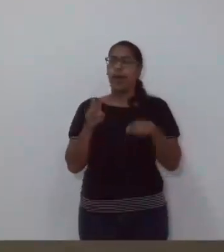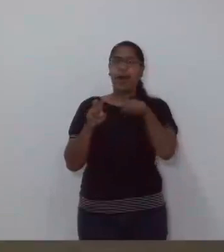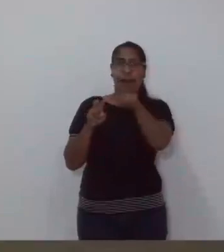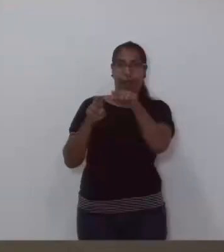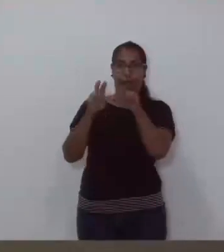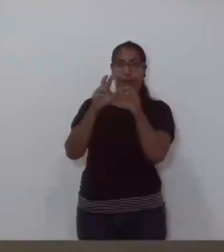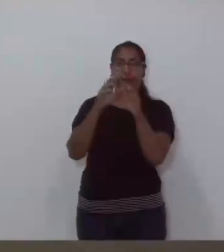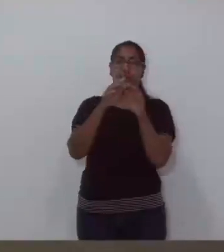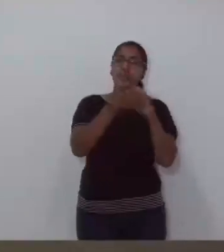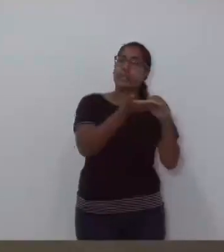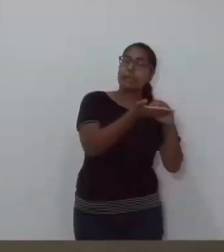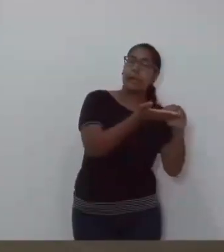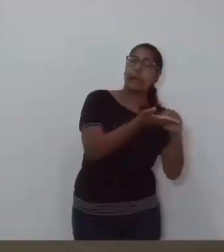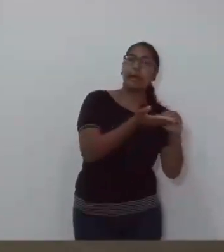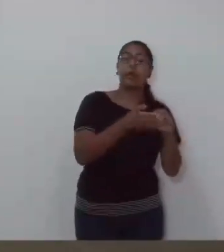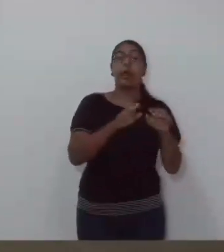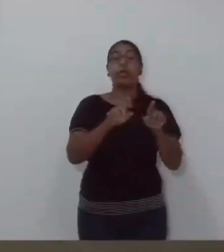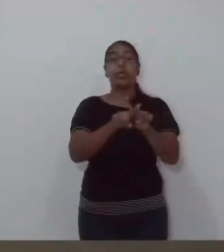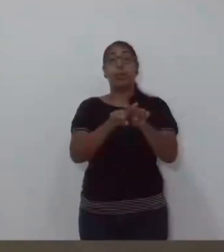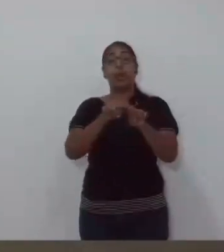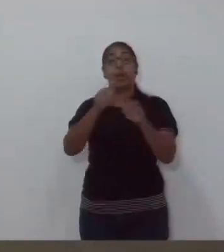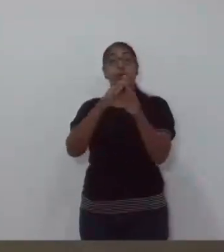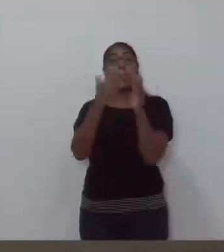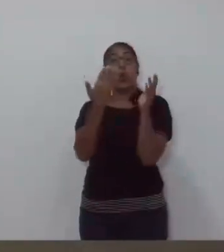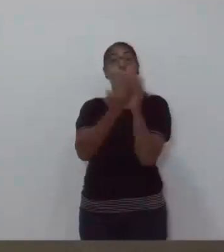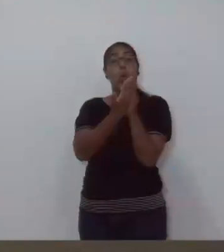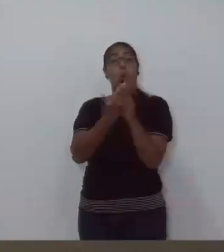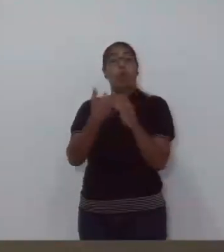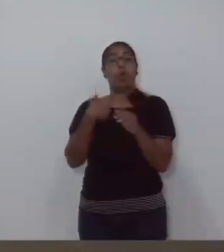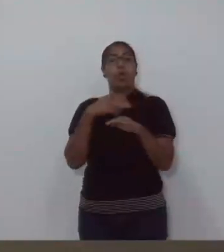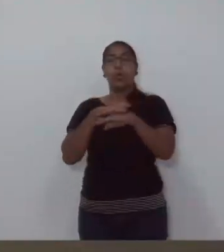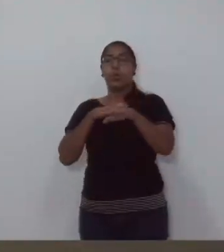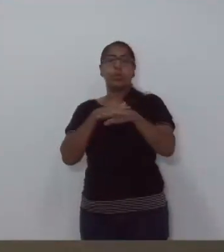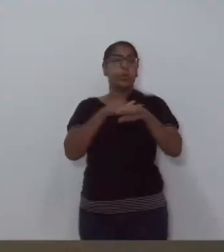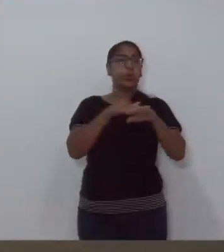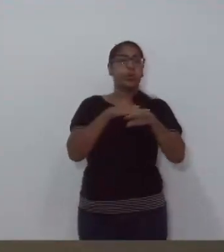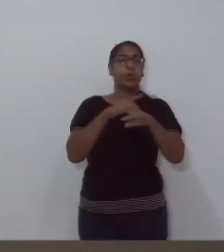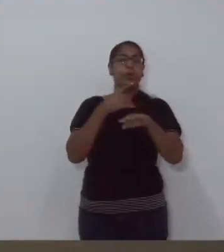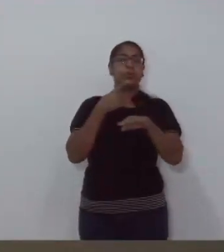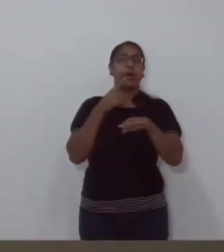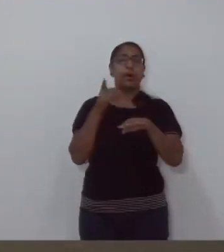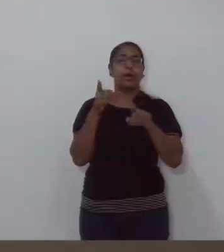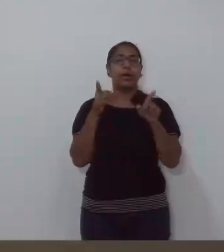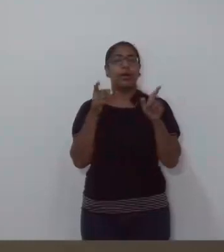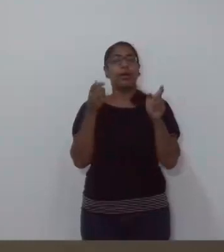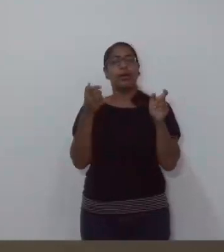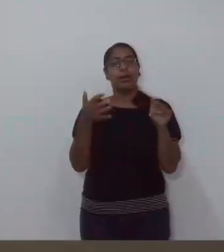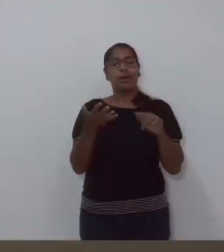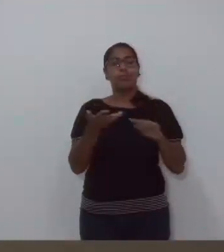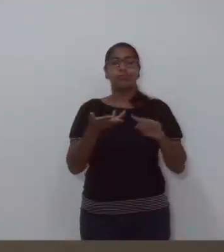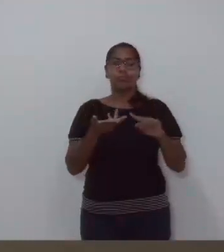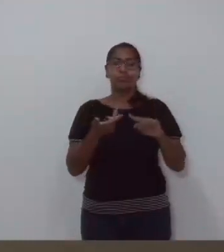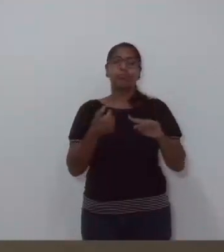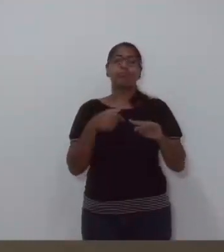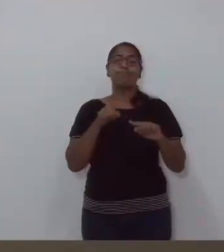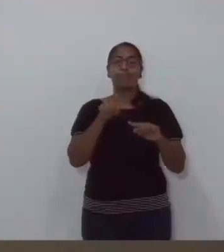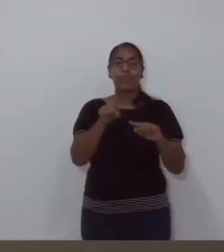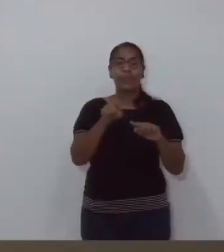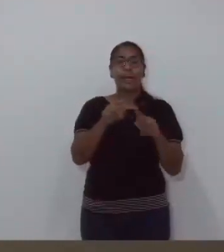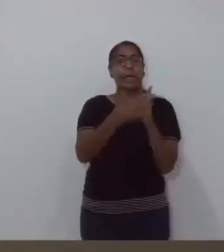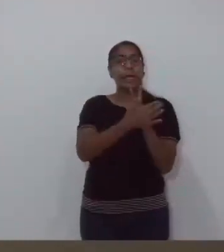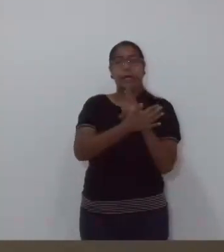funcionários da secretaria e com o proprietário do colégio, vários pontos me convenceram de que não